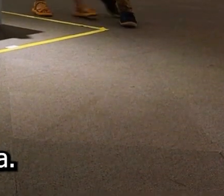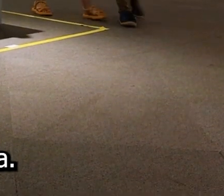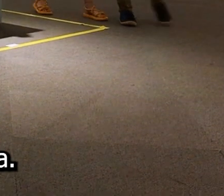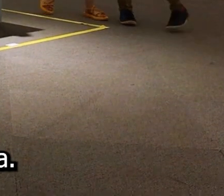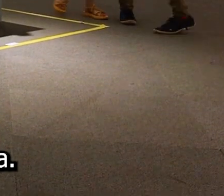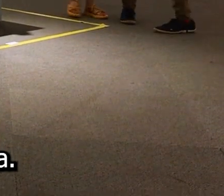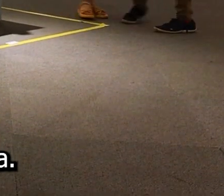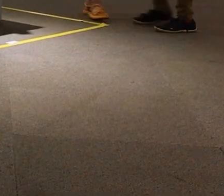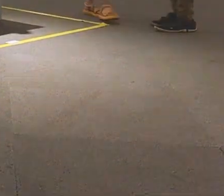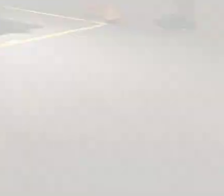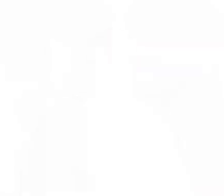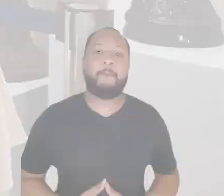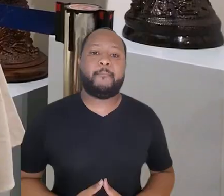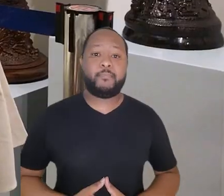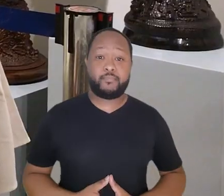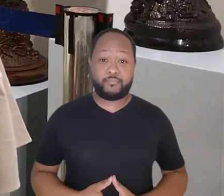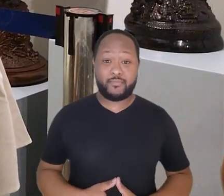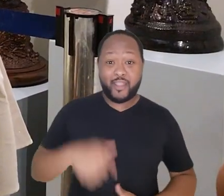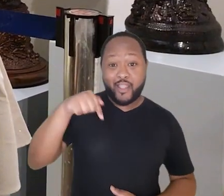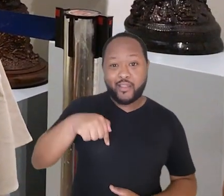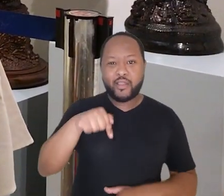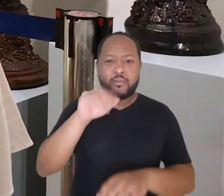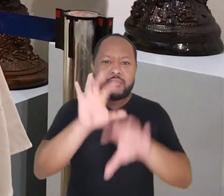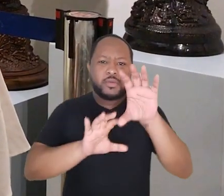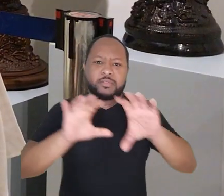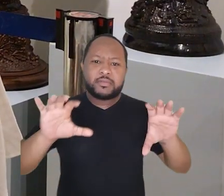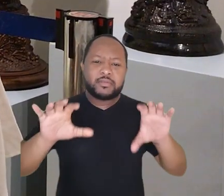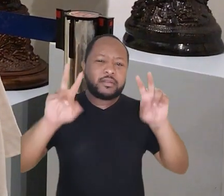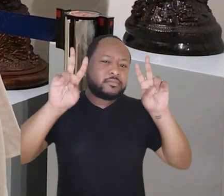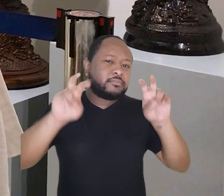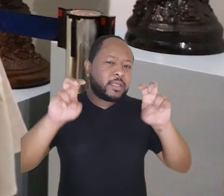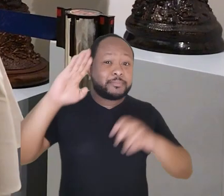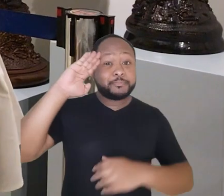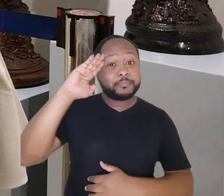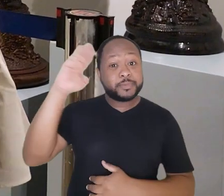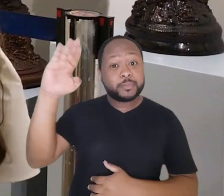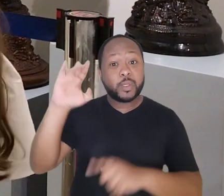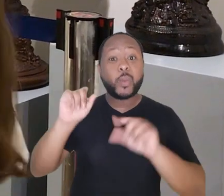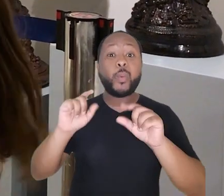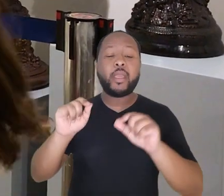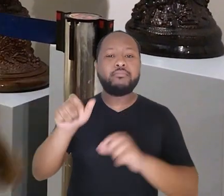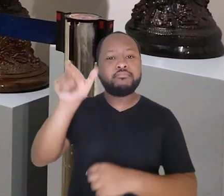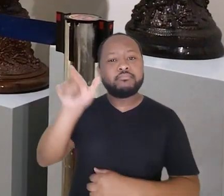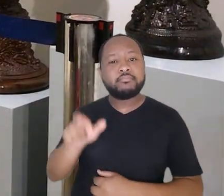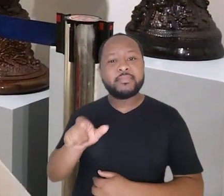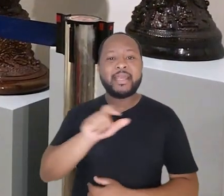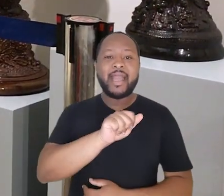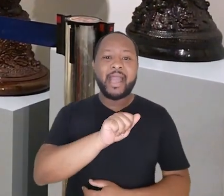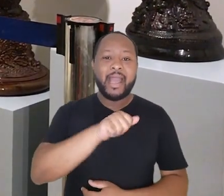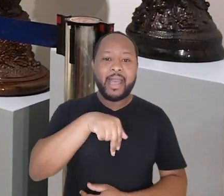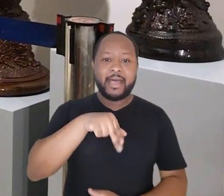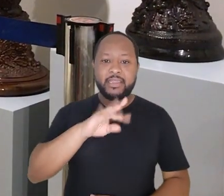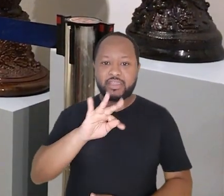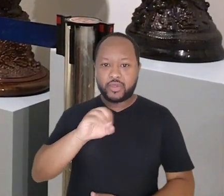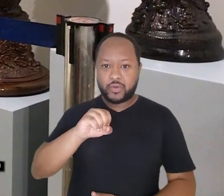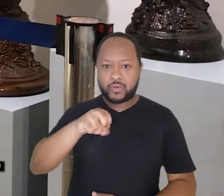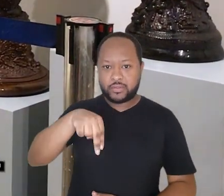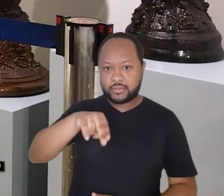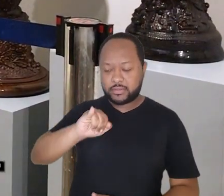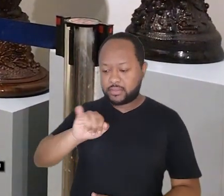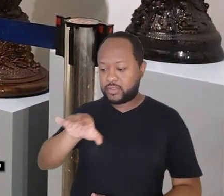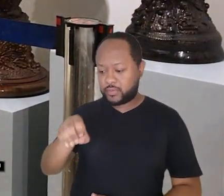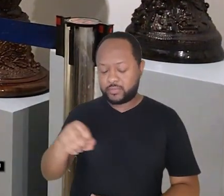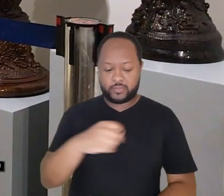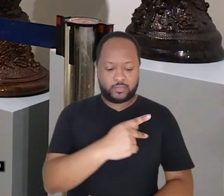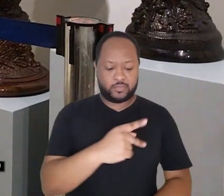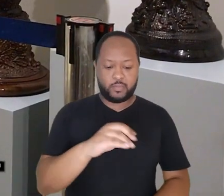pisar no rabuxi. É uma exposição que fala majoritariamente do Antônio Poteiro. E o Antônio Poteiro, ele tem